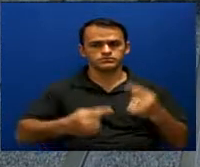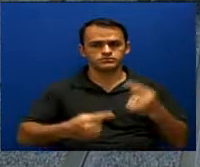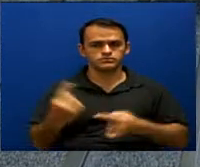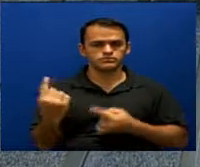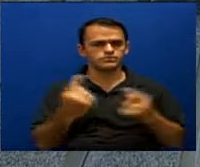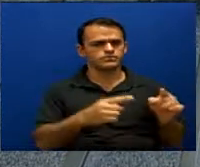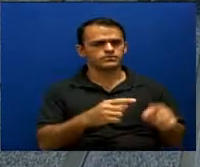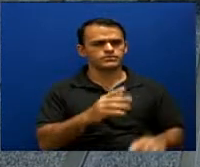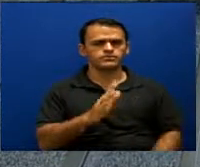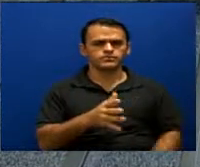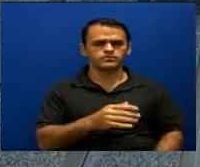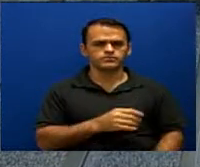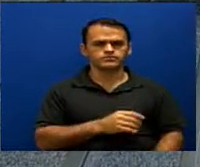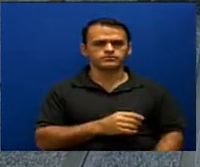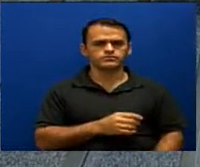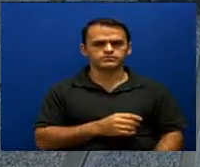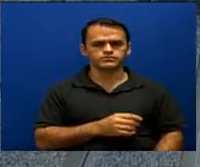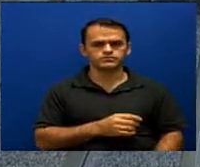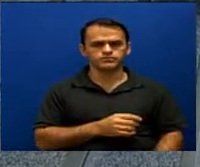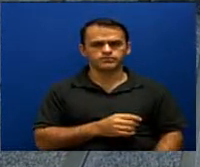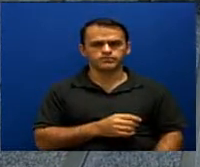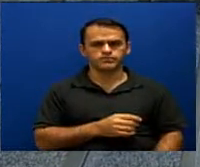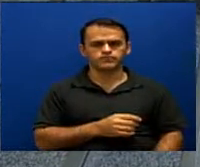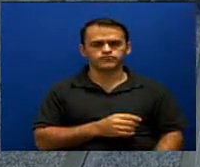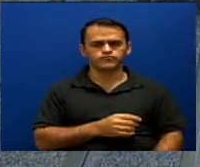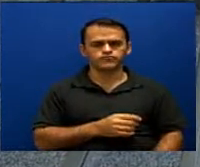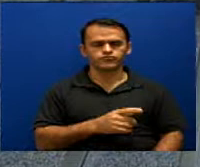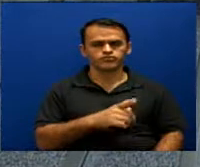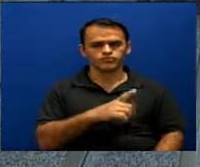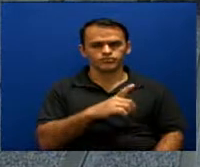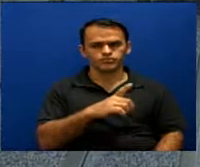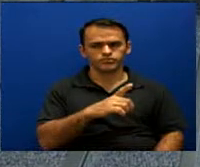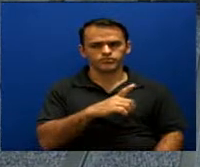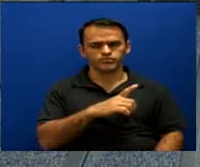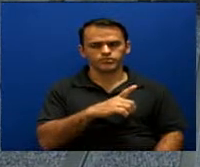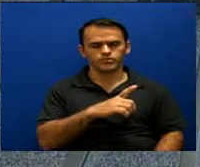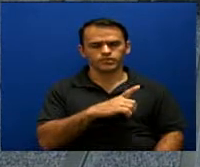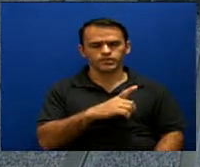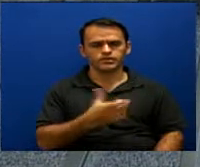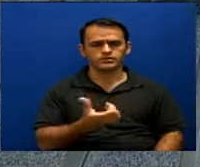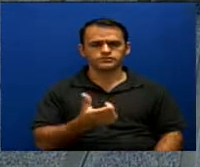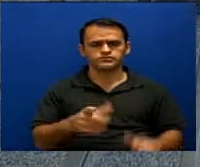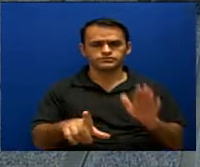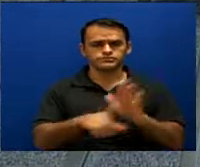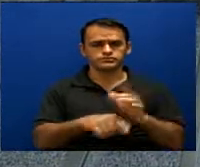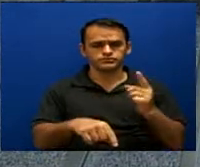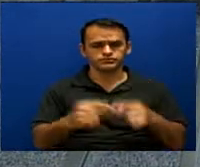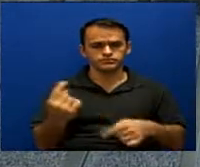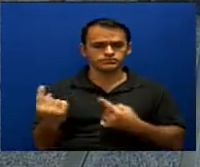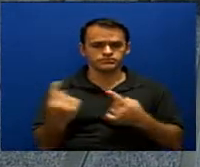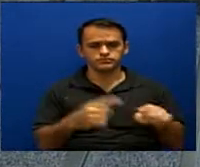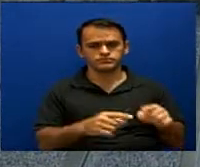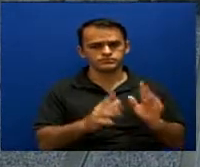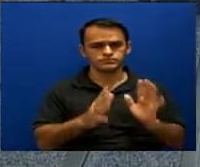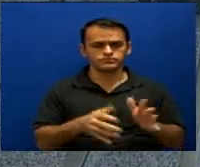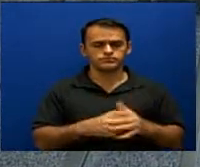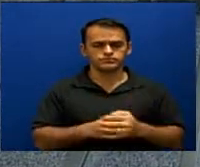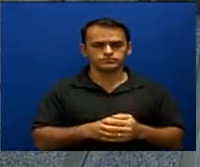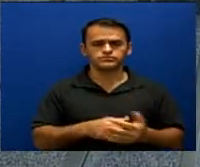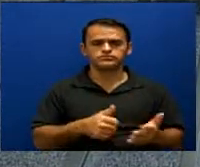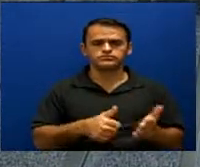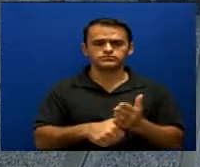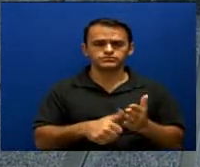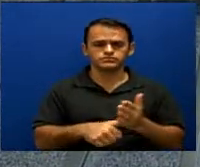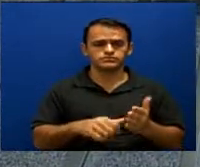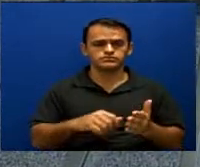Na primeira discussão. Então, a gente podia votar essa primeiro. Sim. Ela tem o parecer pela rejeição, mas foi derrubada em plenário. Então, a gente podia votar essa e depois discutir